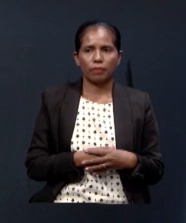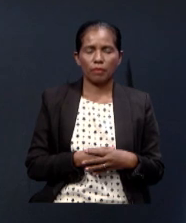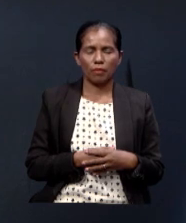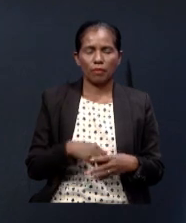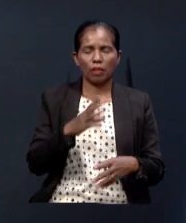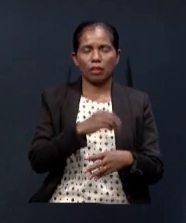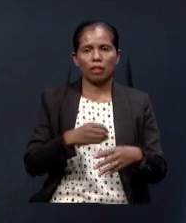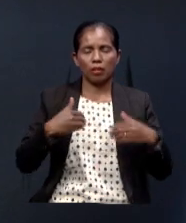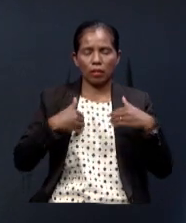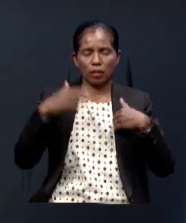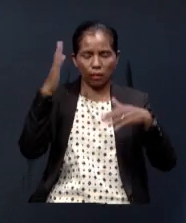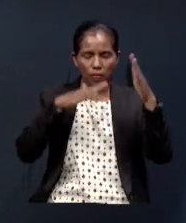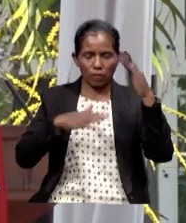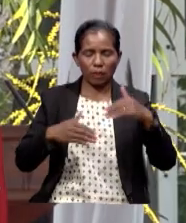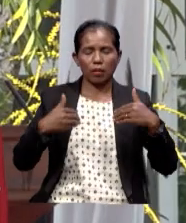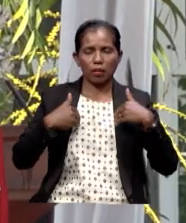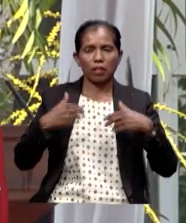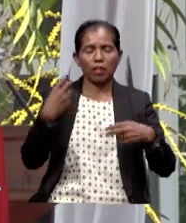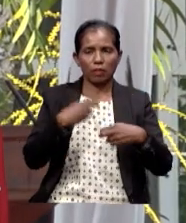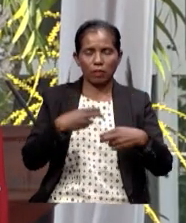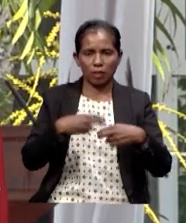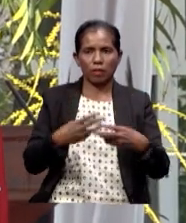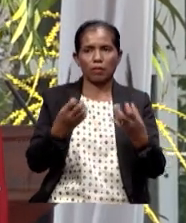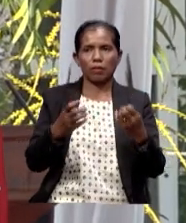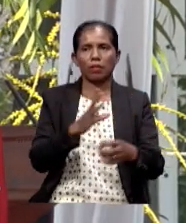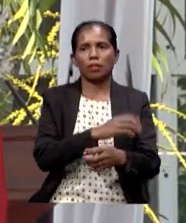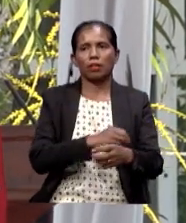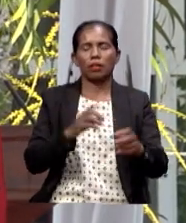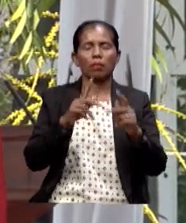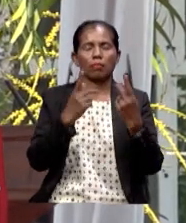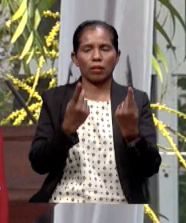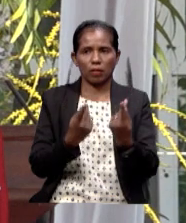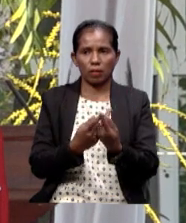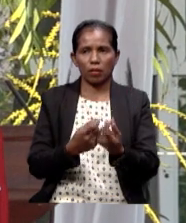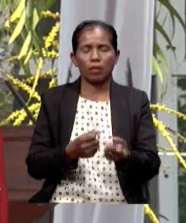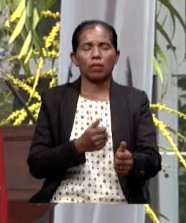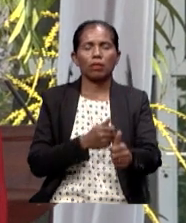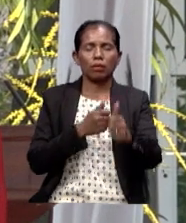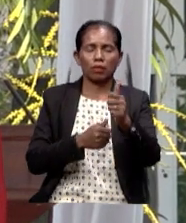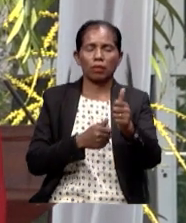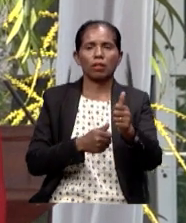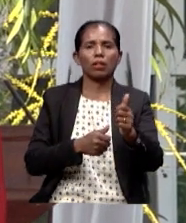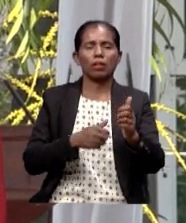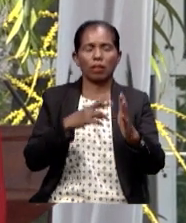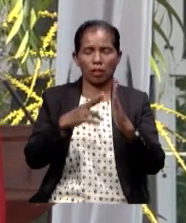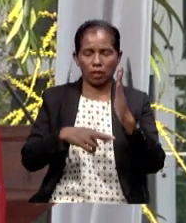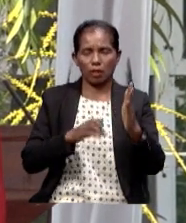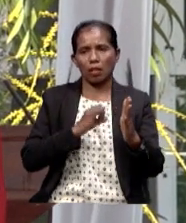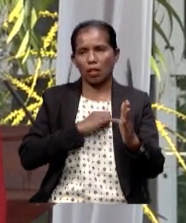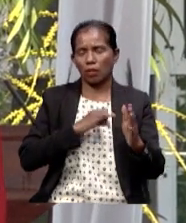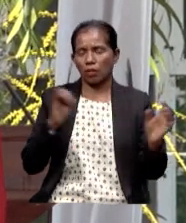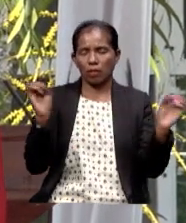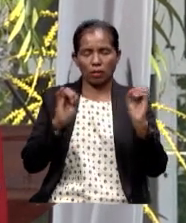lentidão, se é desafio para que ao lá tem essa empresa e da cumpre prazo, mas ao lá coi que da